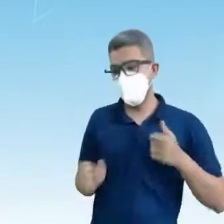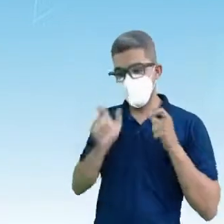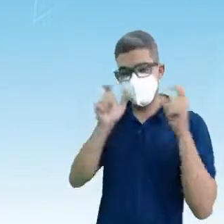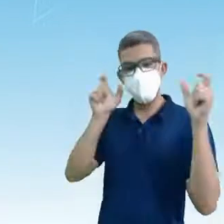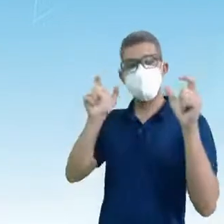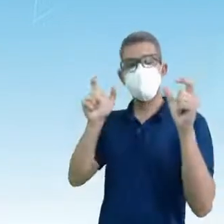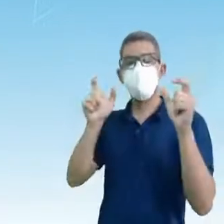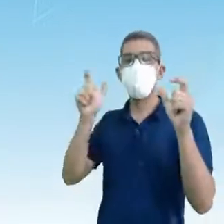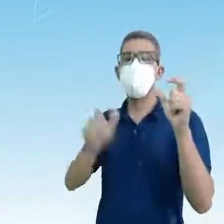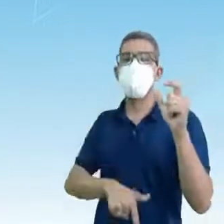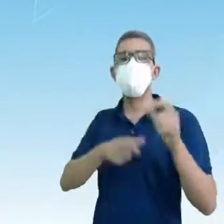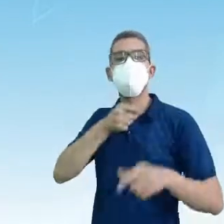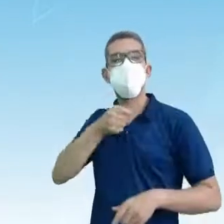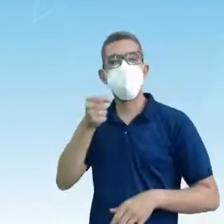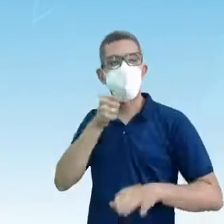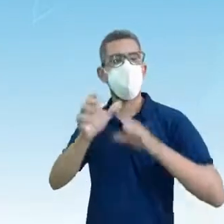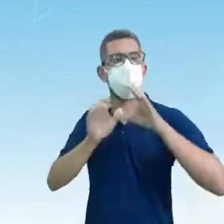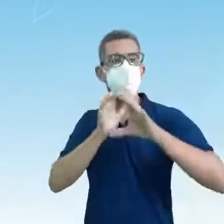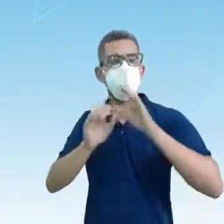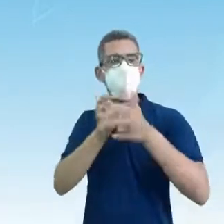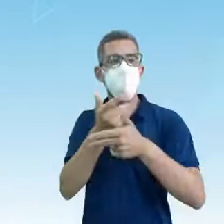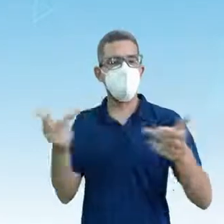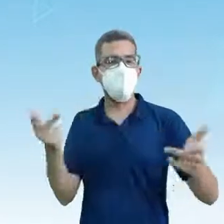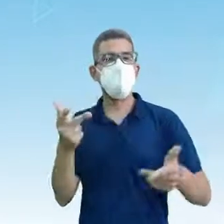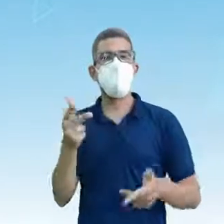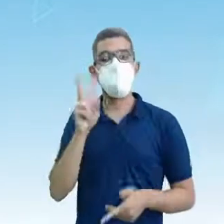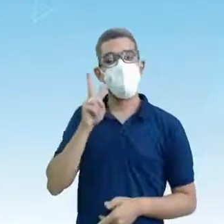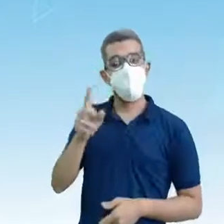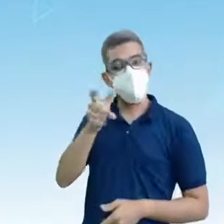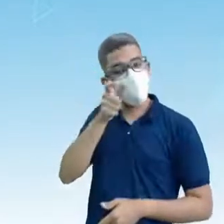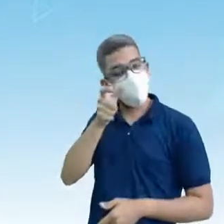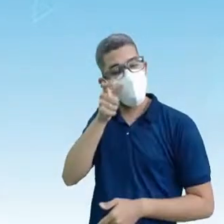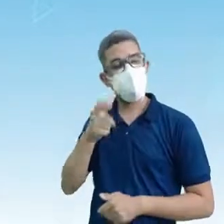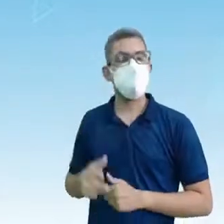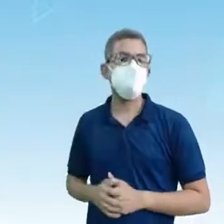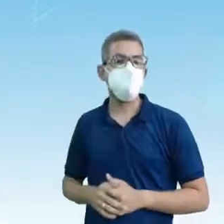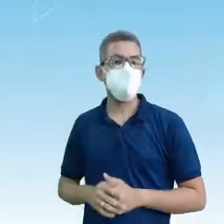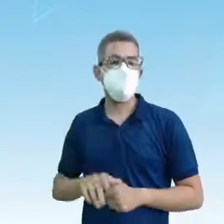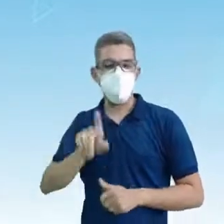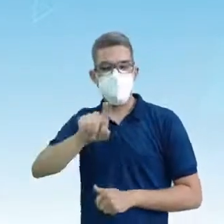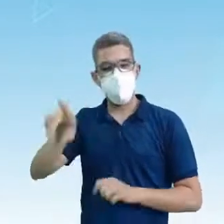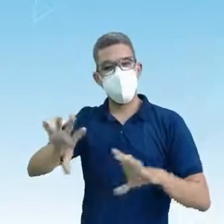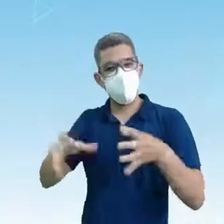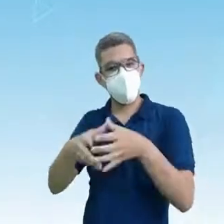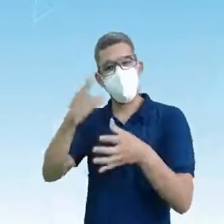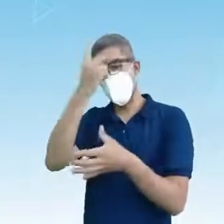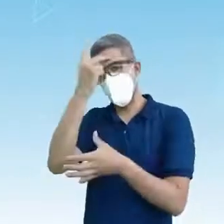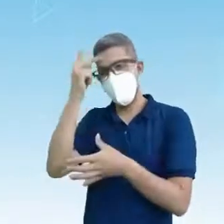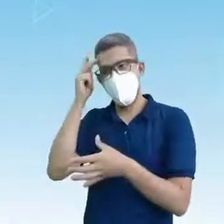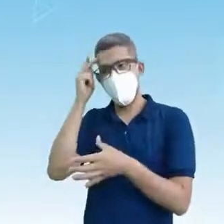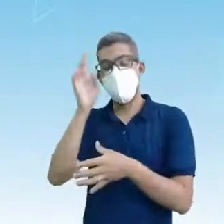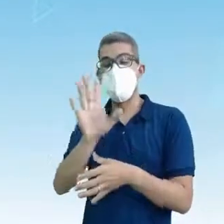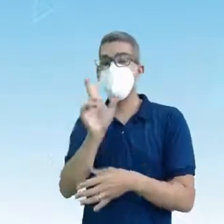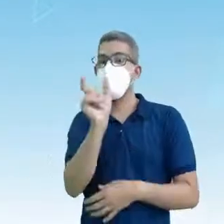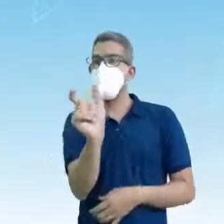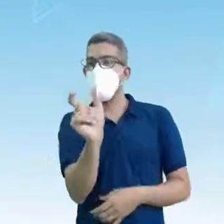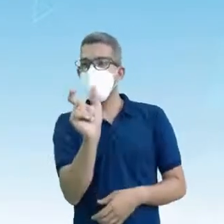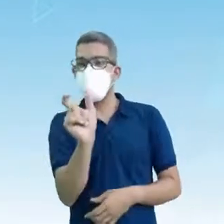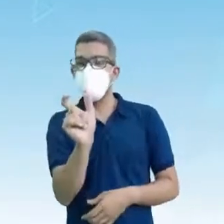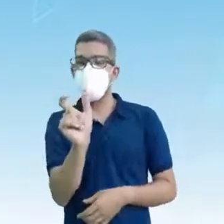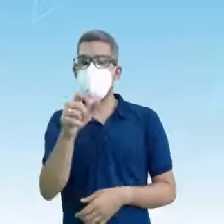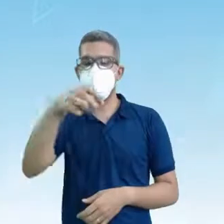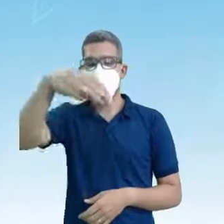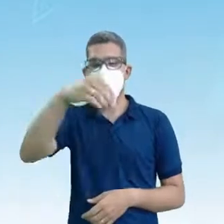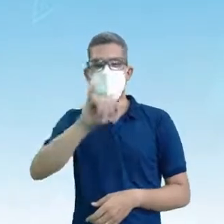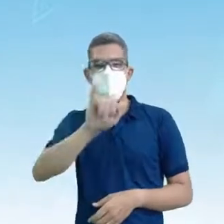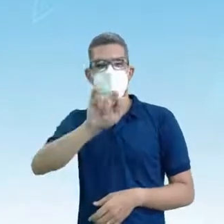da mídia para a necessidade de proteção dessa categoria de pessoas. Mas o termo